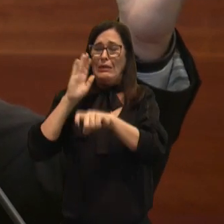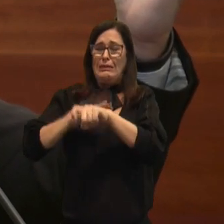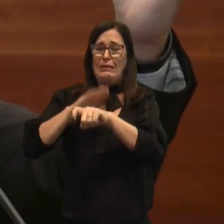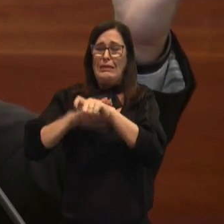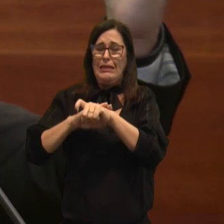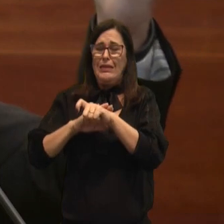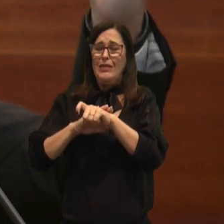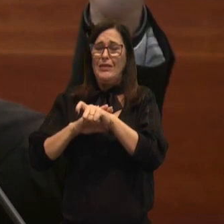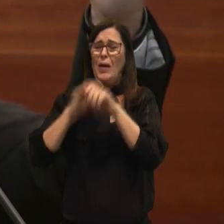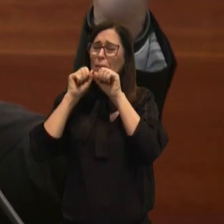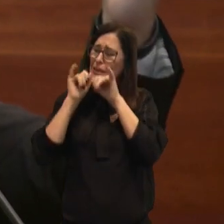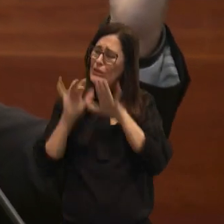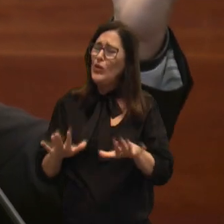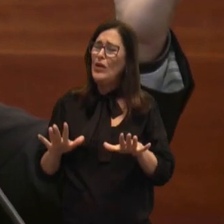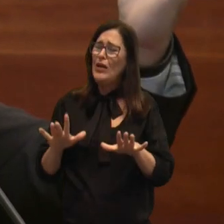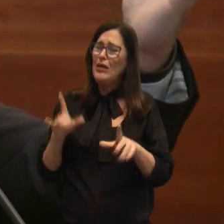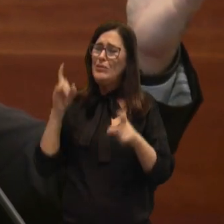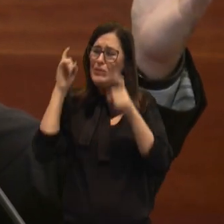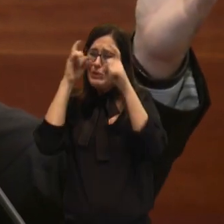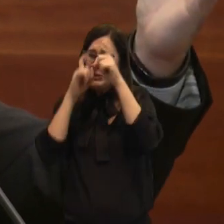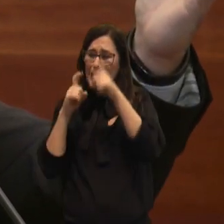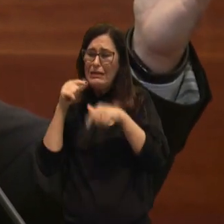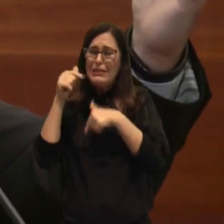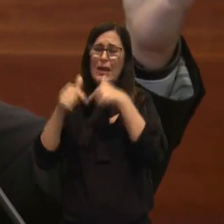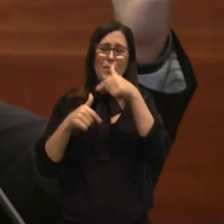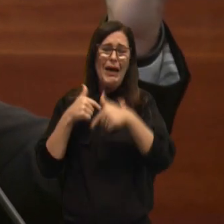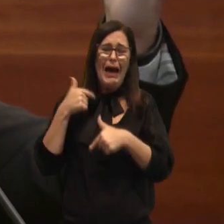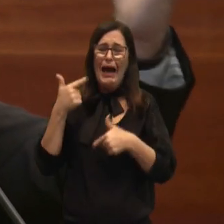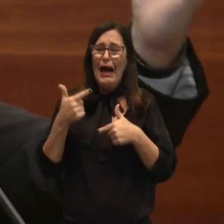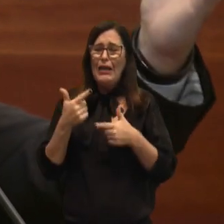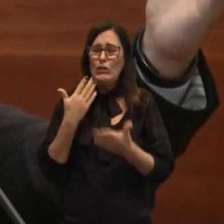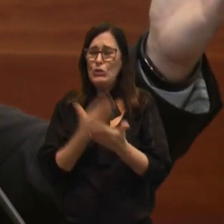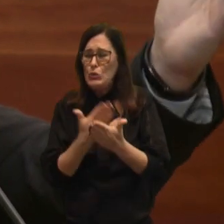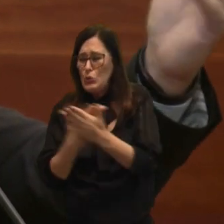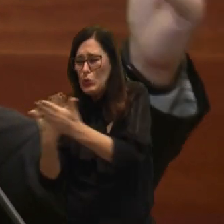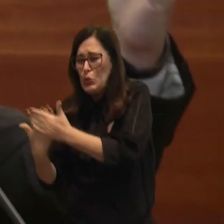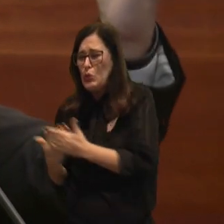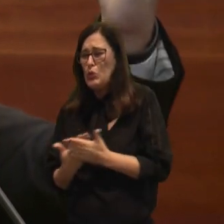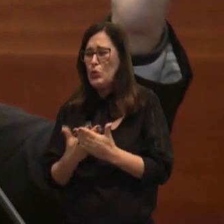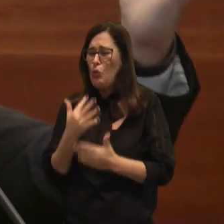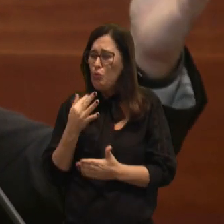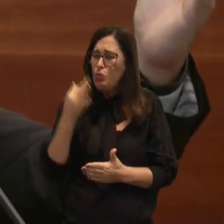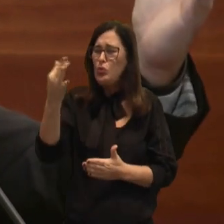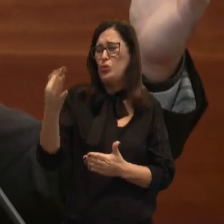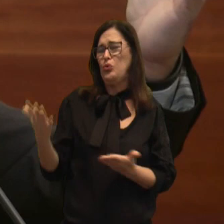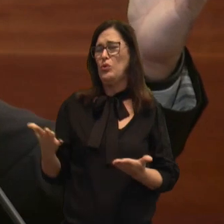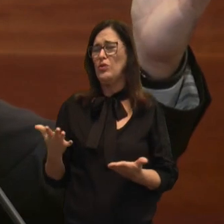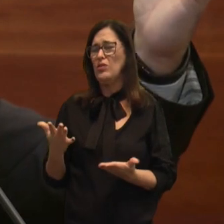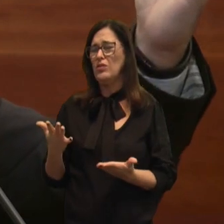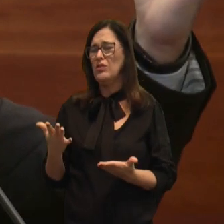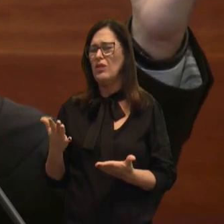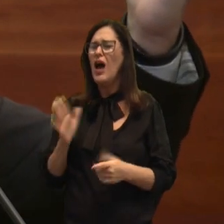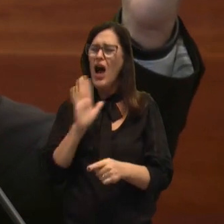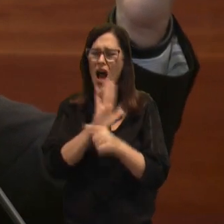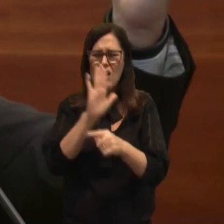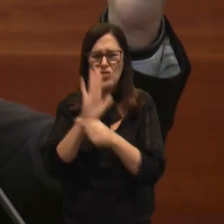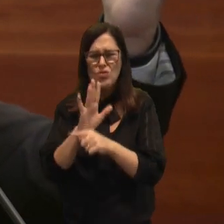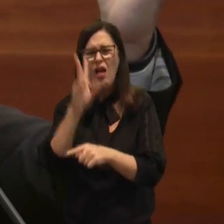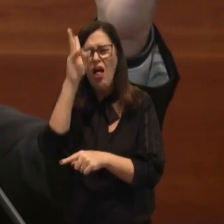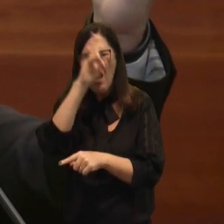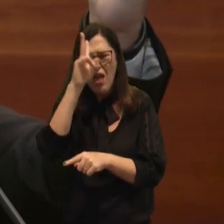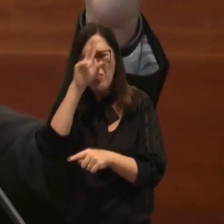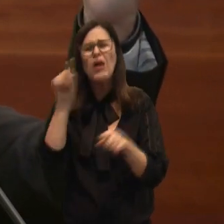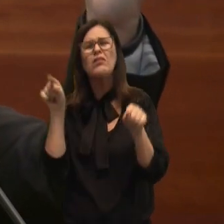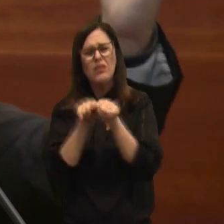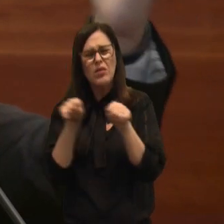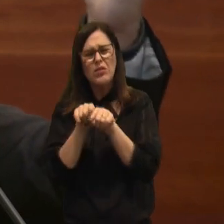tempo, ansiosos e preocupados com seus trabalhos, com os estudos, com o futuro. Ajuda-os a lembrarem